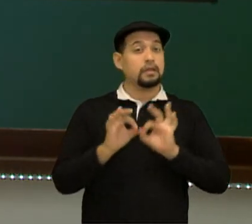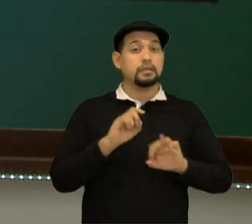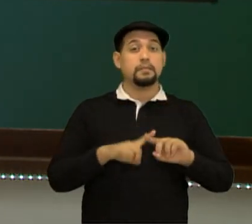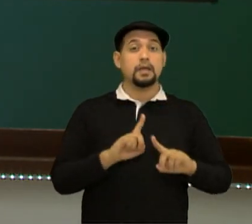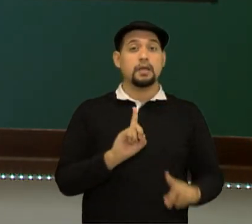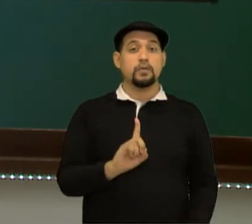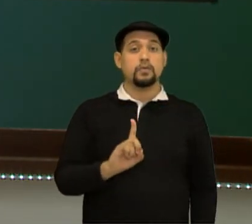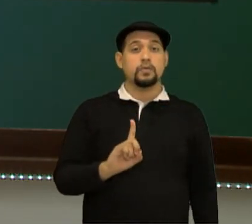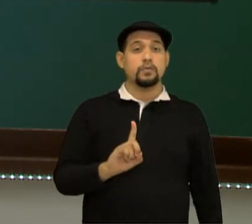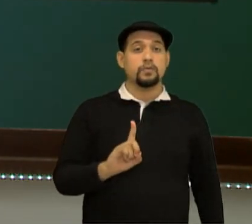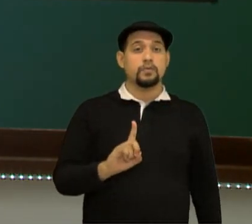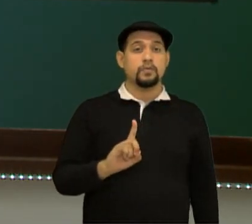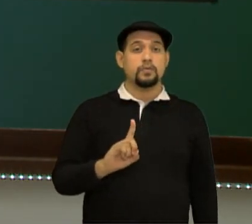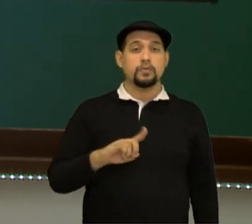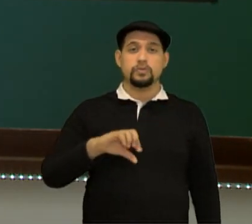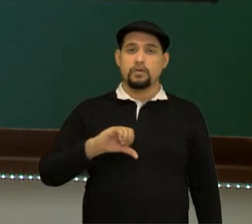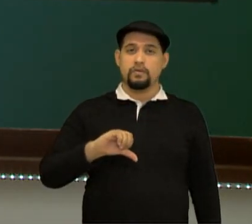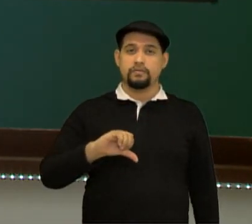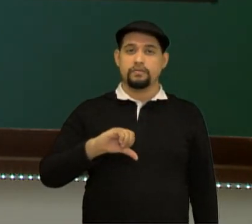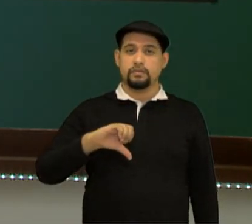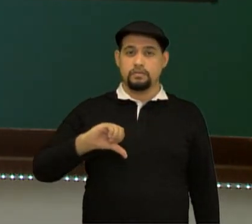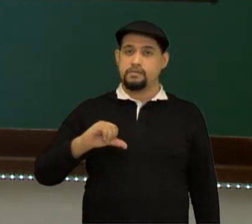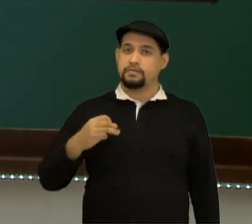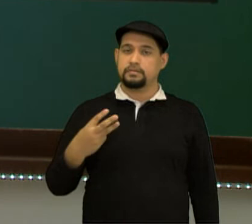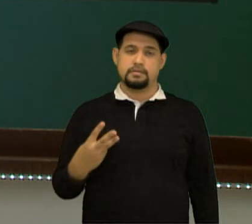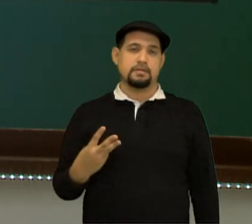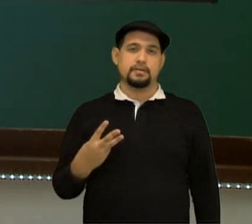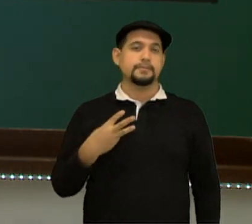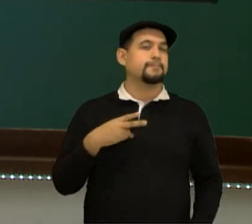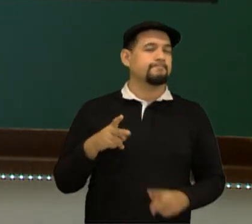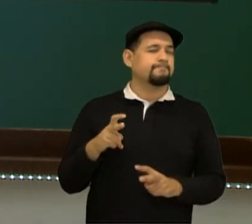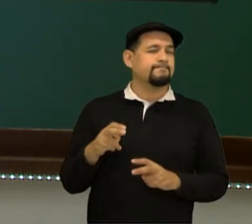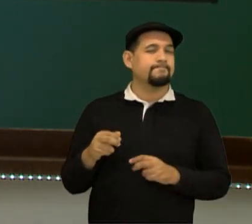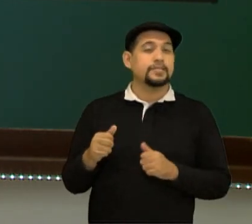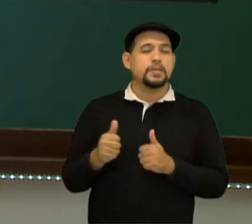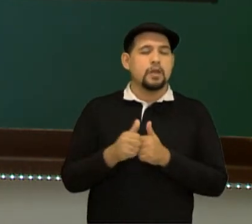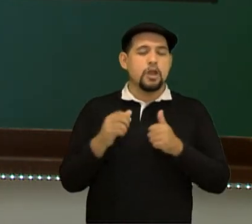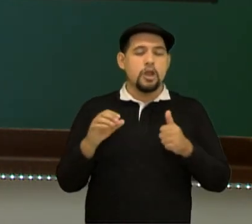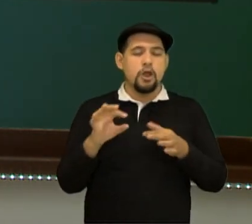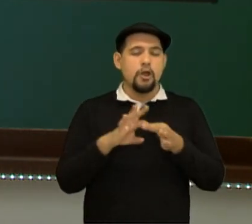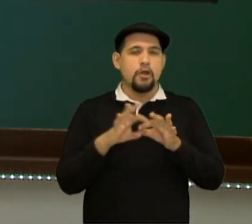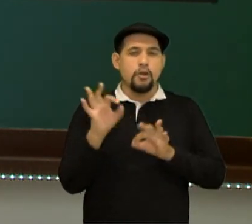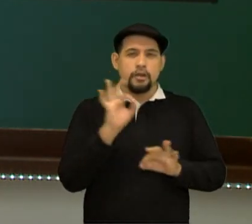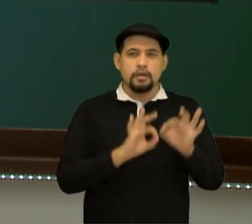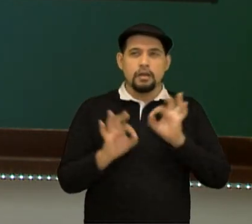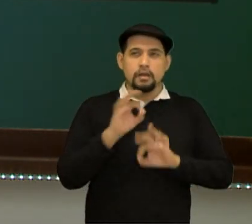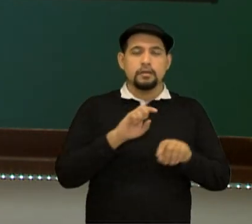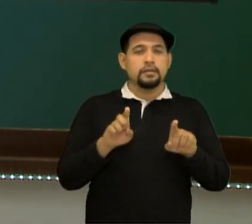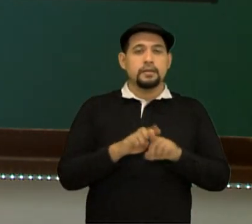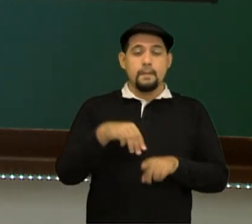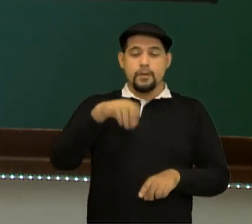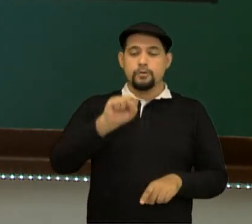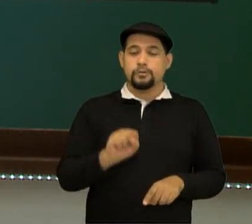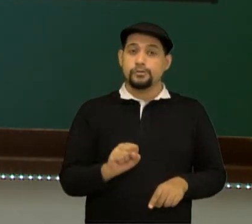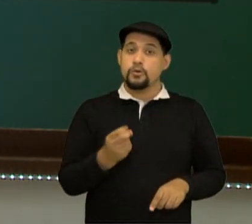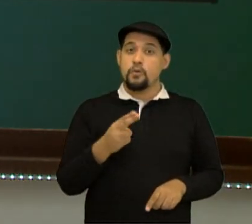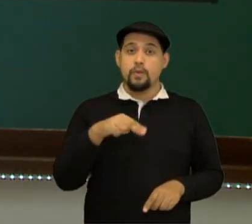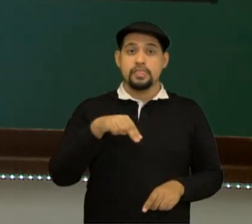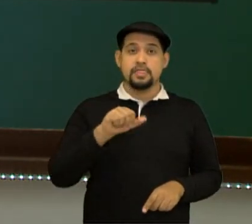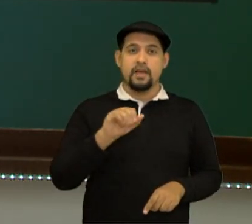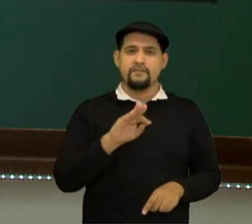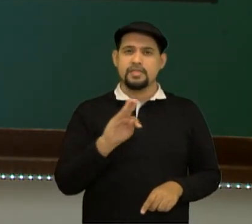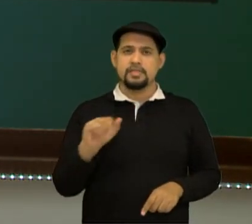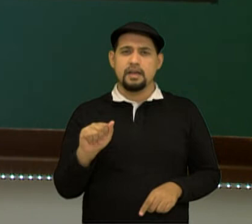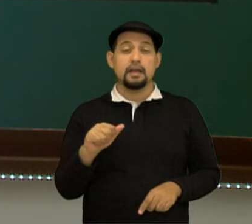em 80 em 1993 veja muito próximo da organização tanto de Mercosul quanto nafta